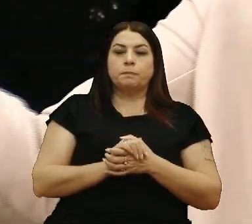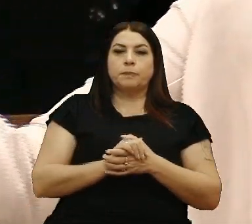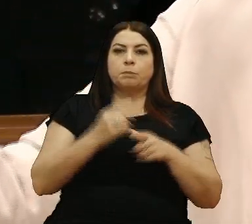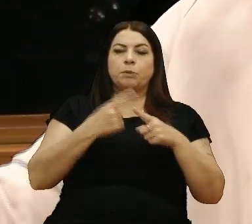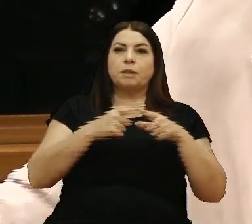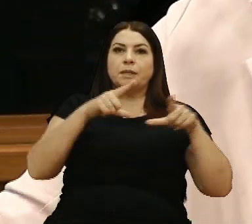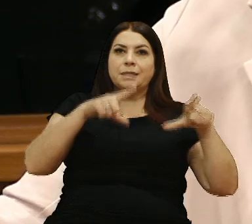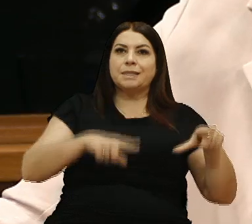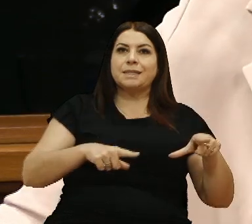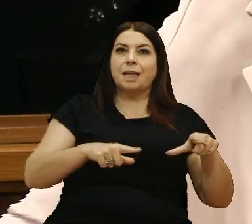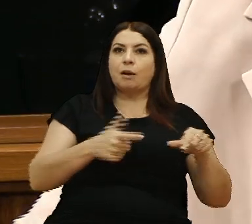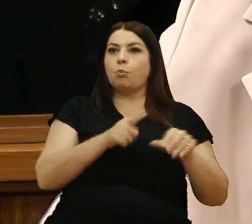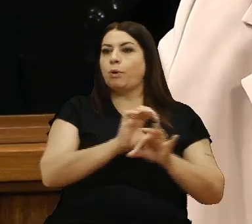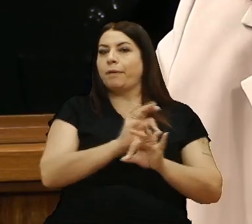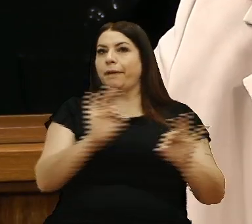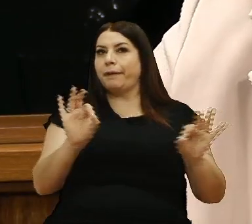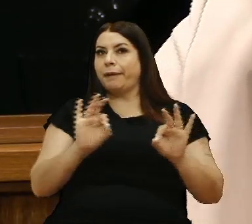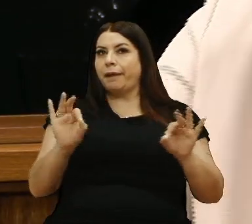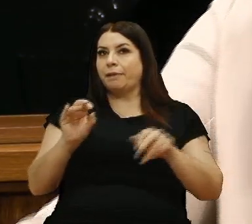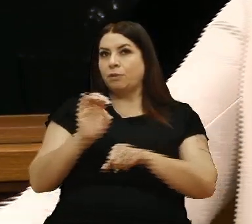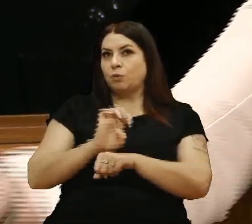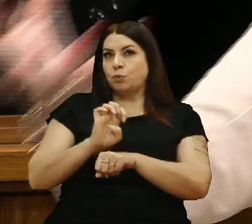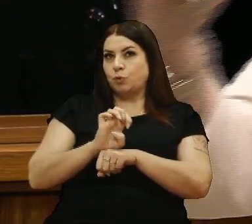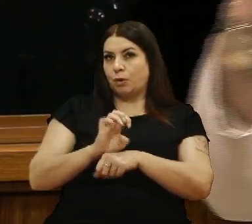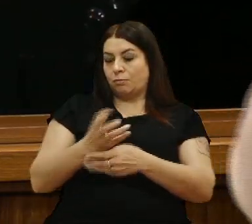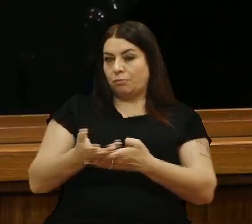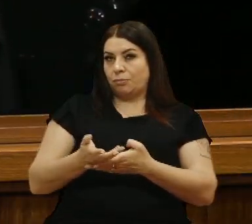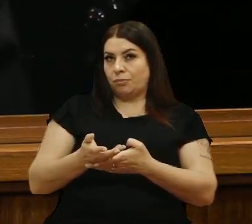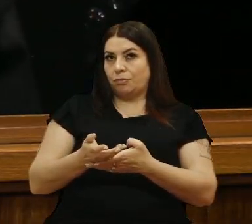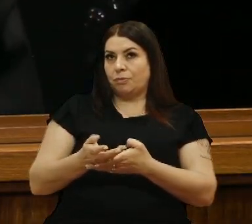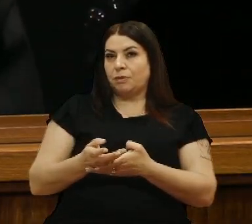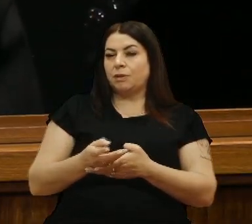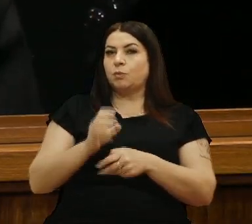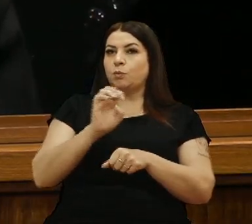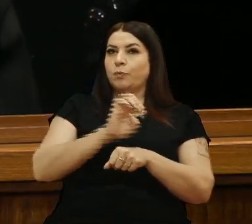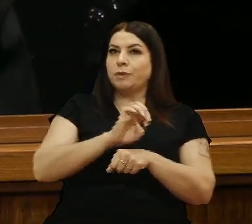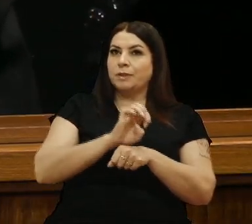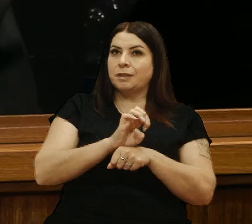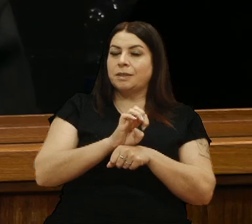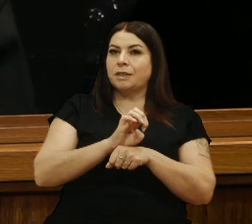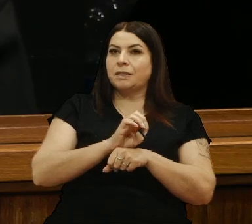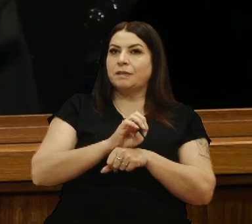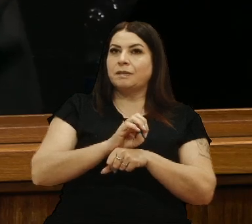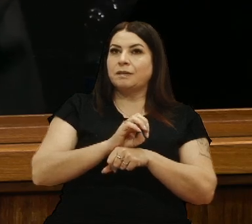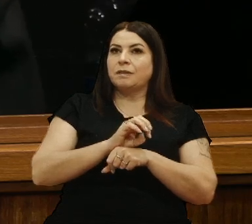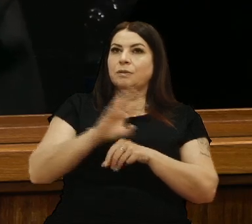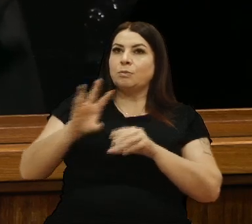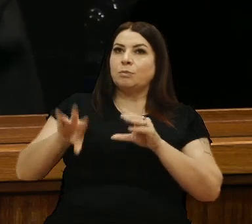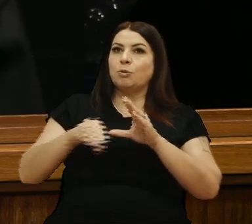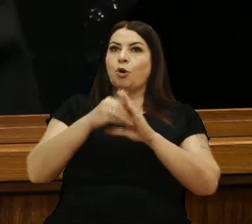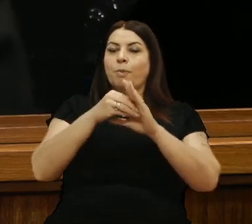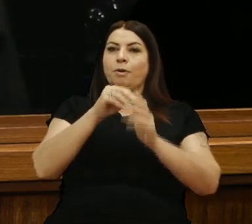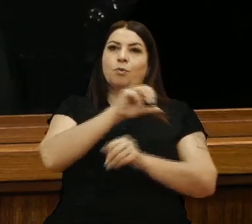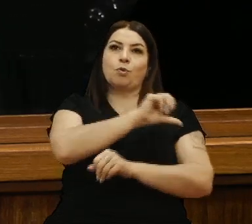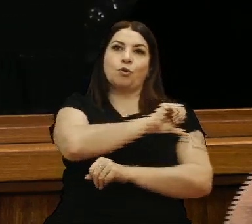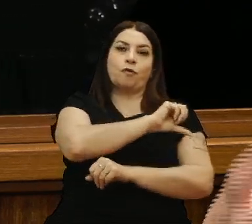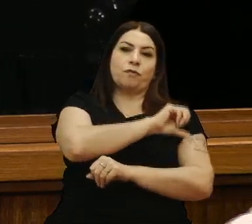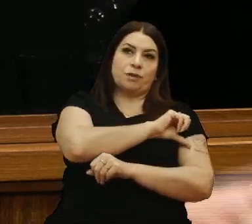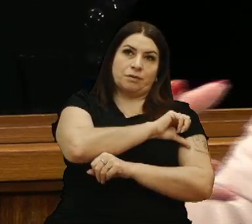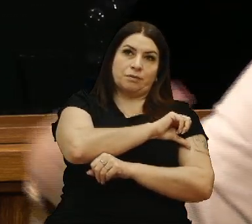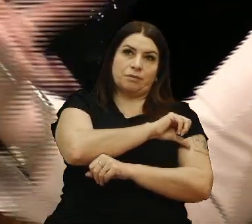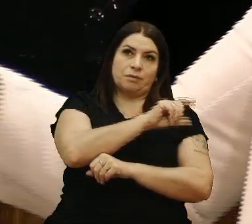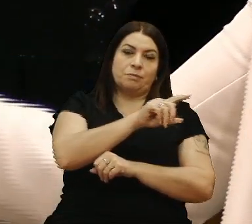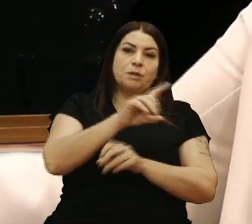salas ociosas no Estado, então o Estado vai incorporar esse nono ano para